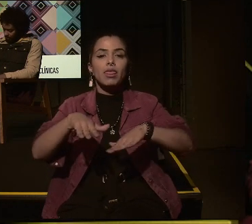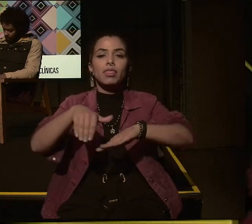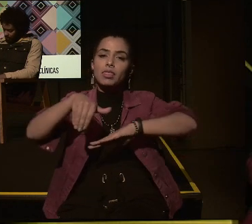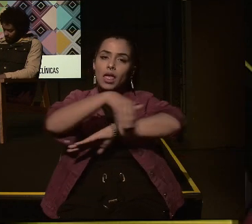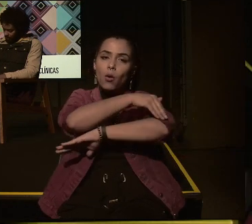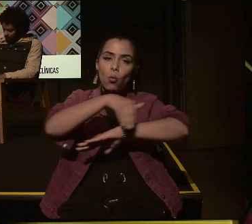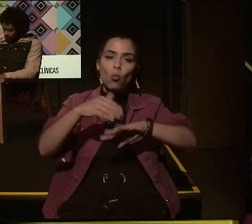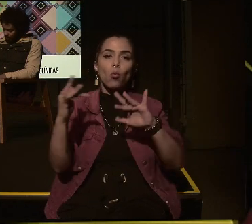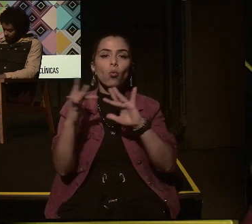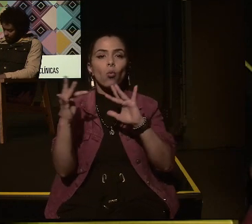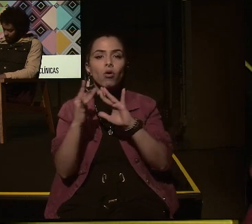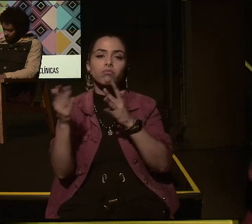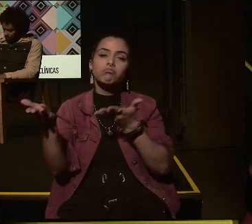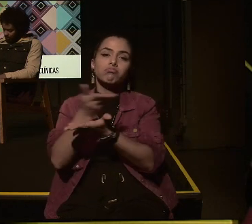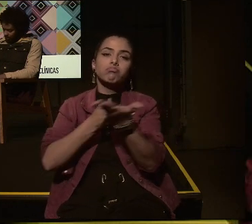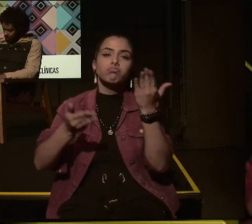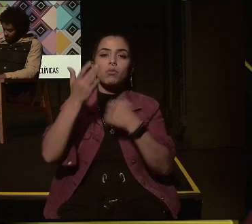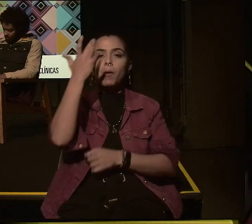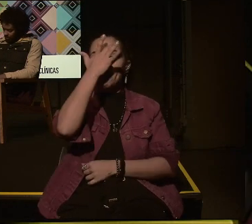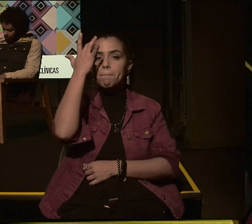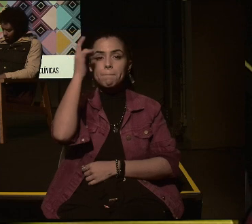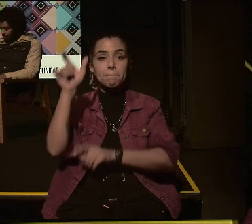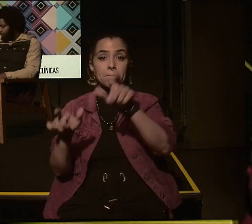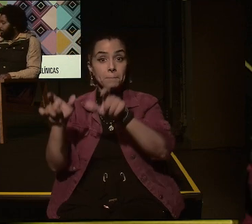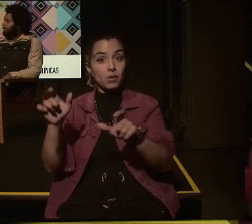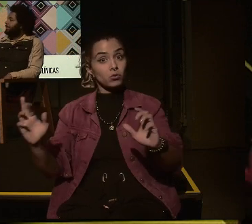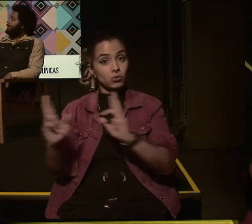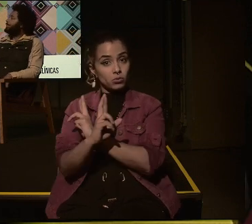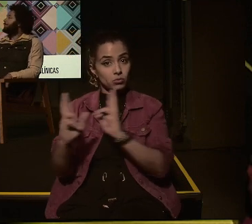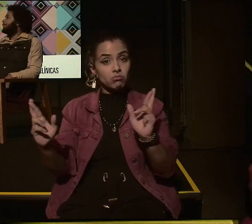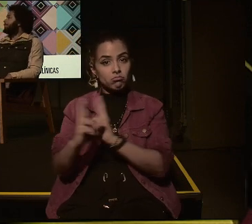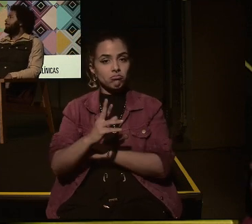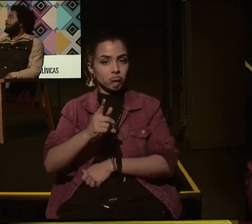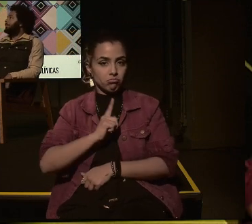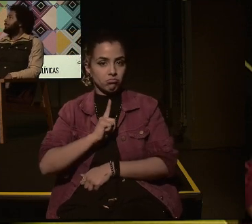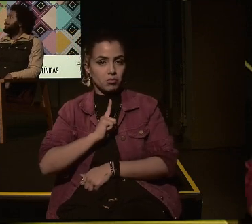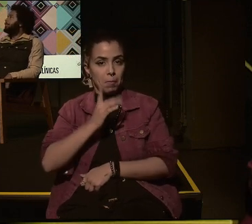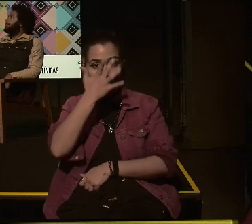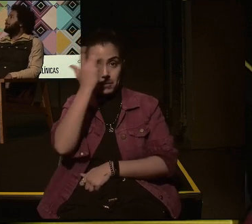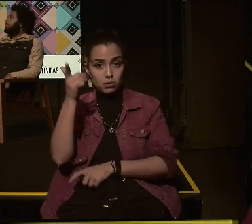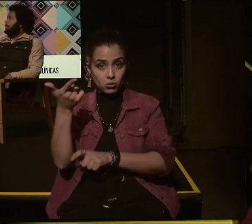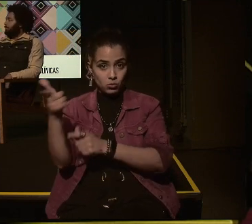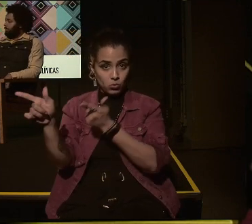rua, para que as pessoas da rua